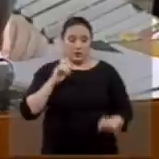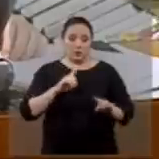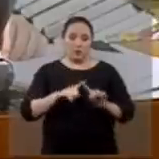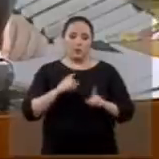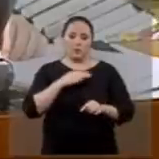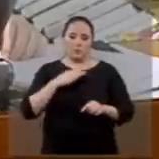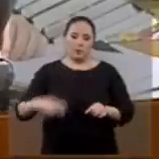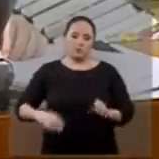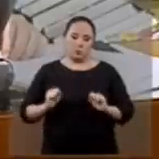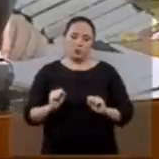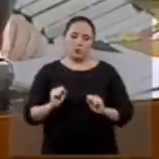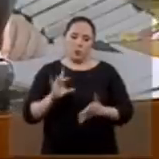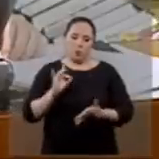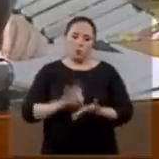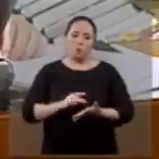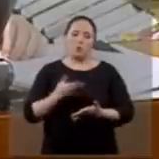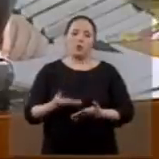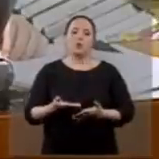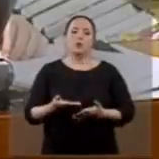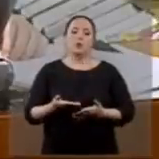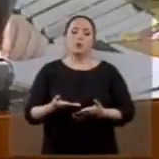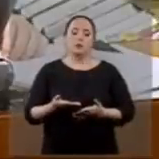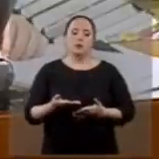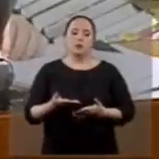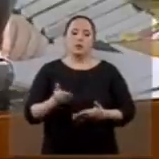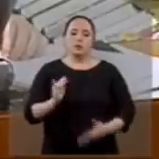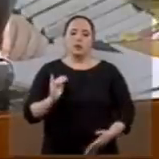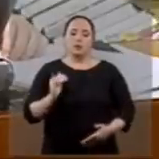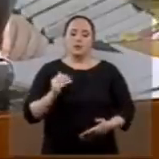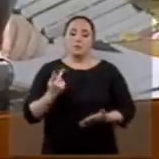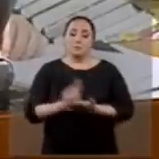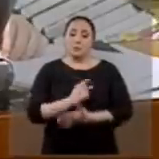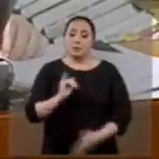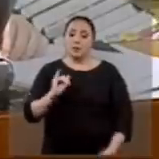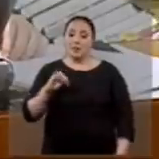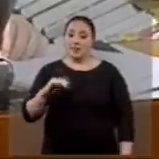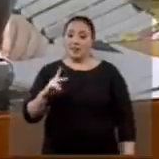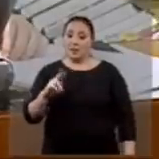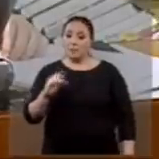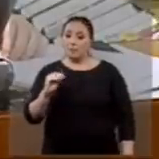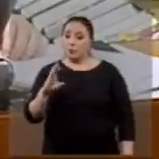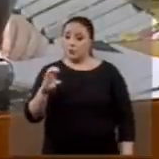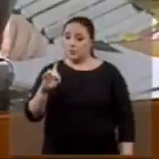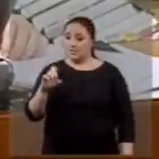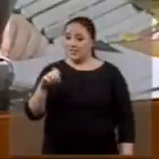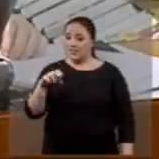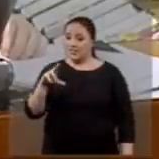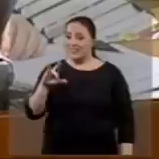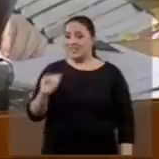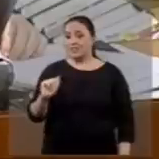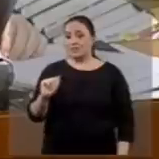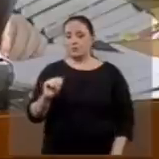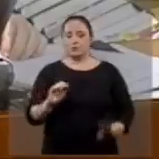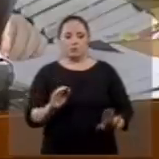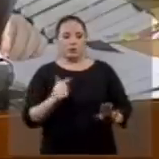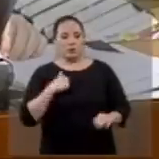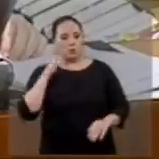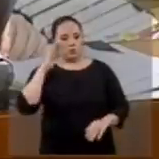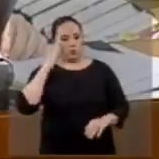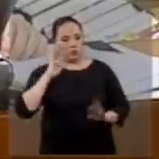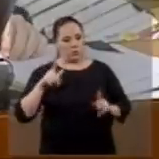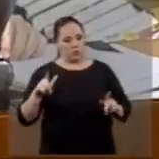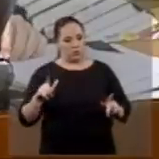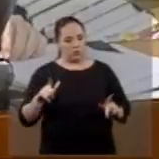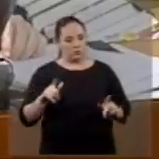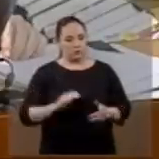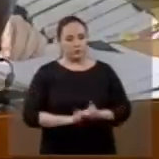poderá confirmar isso, Sua Excelência foi pela improcedência. Parcial. Eu entendi que seria pela